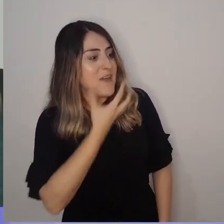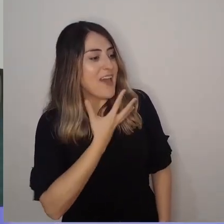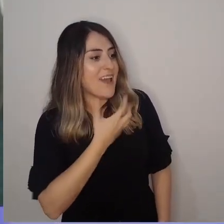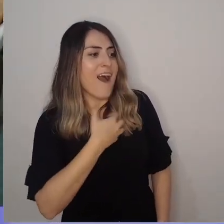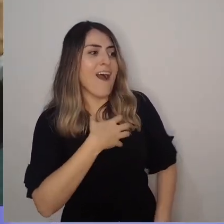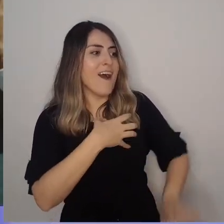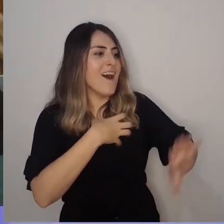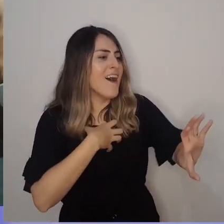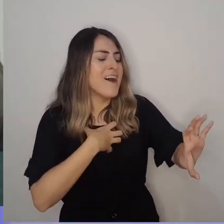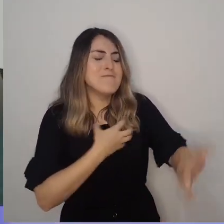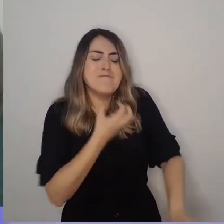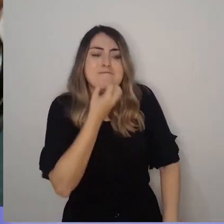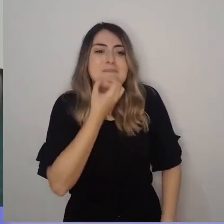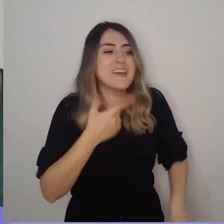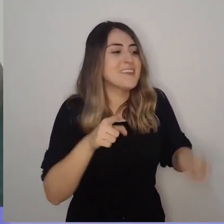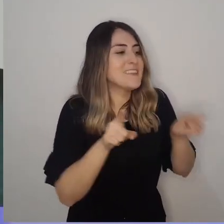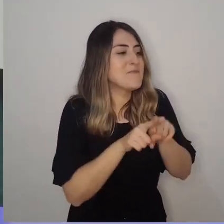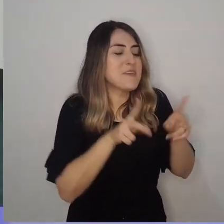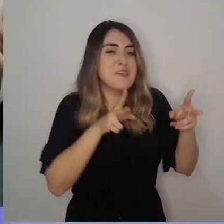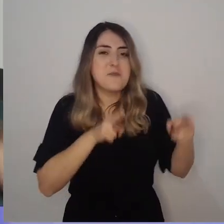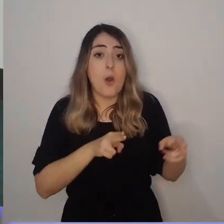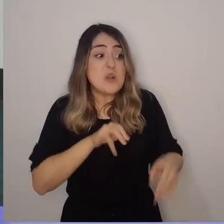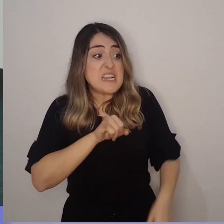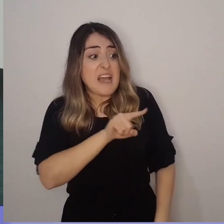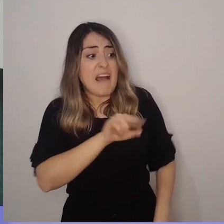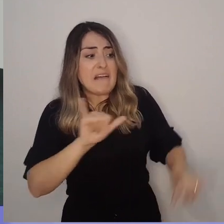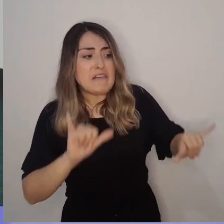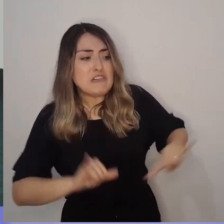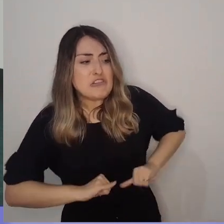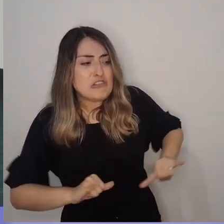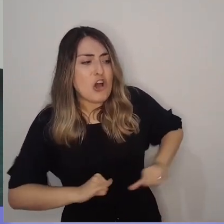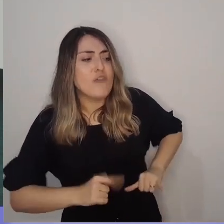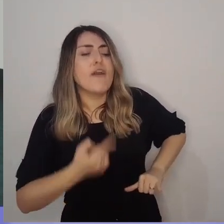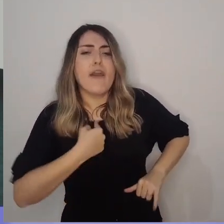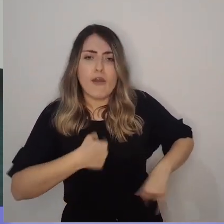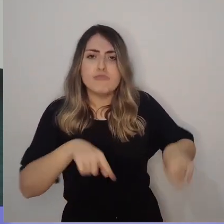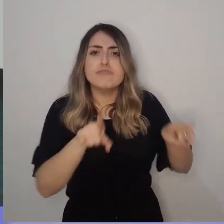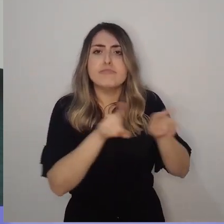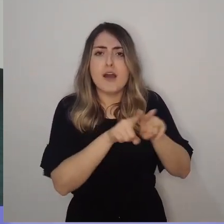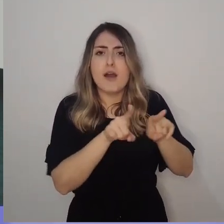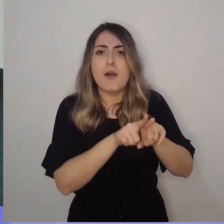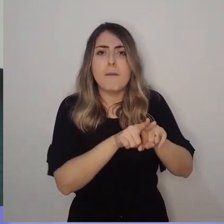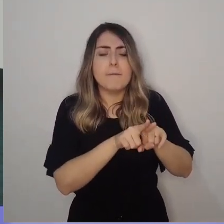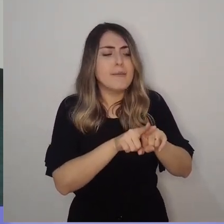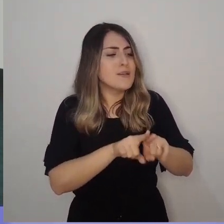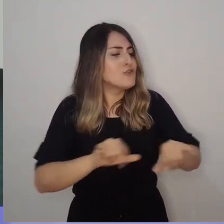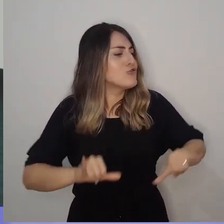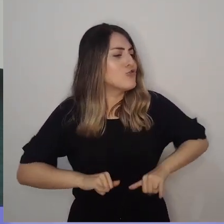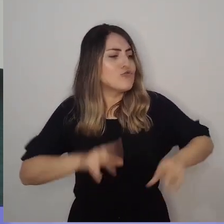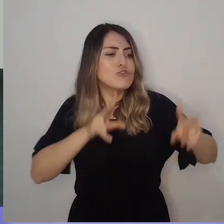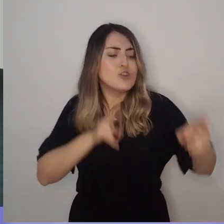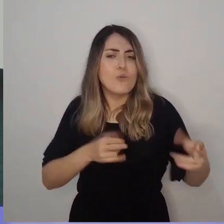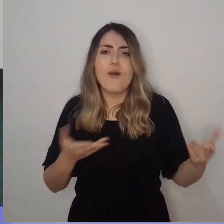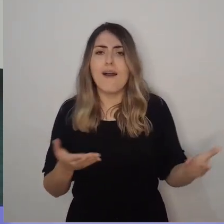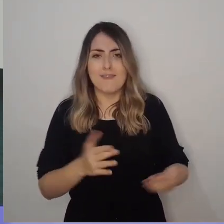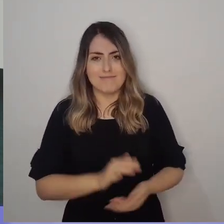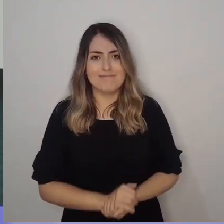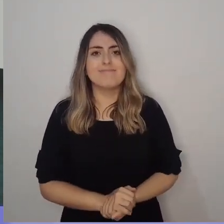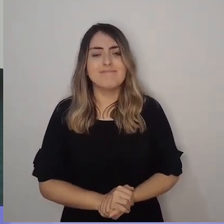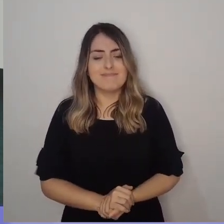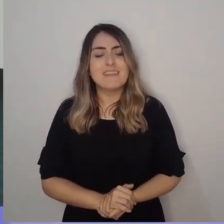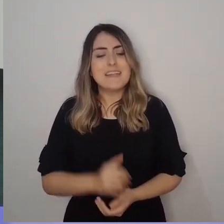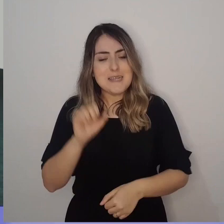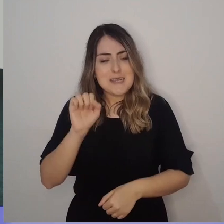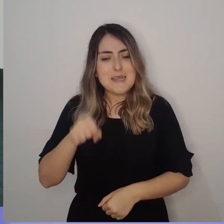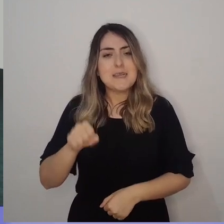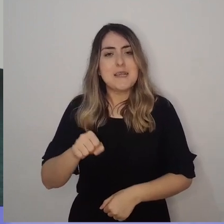uma esposa que floresce com base no seu amor sacrificial, pelo menos em geral é